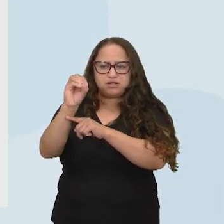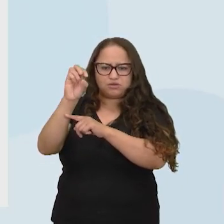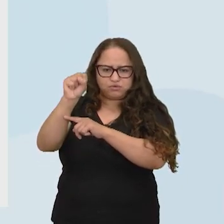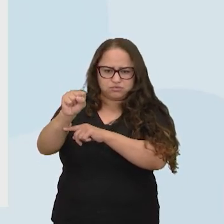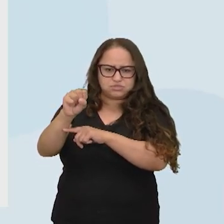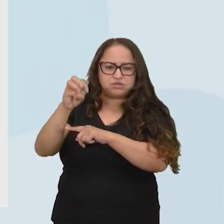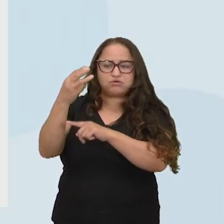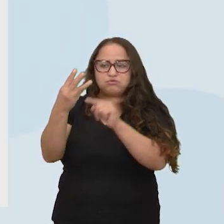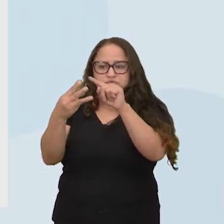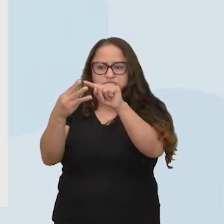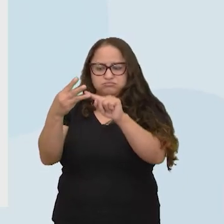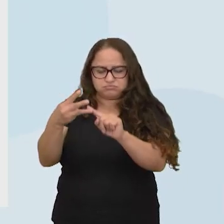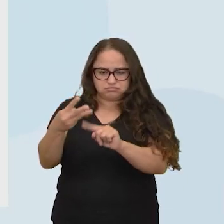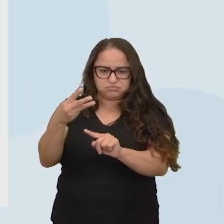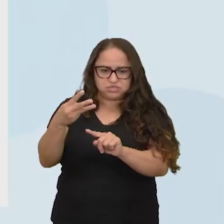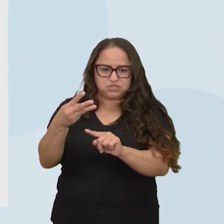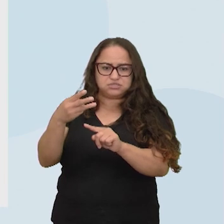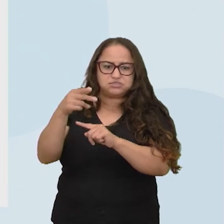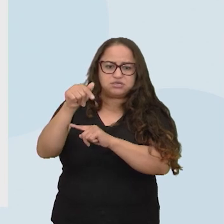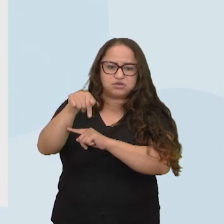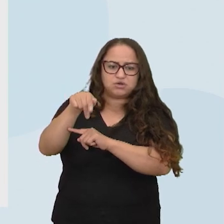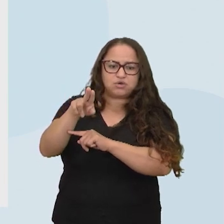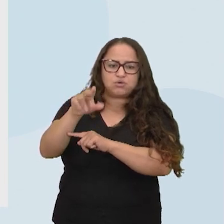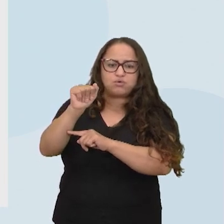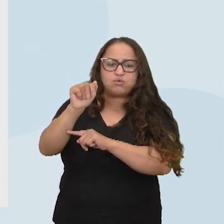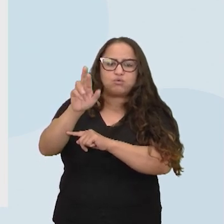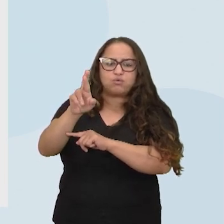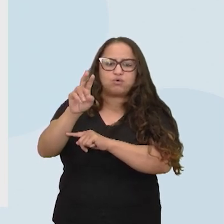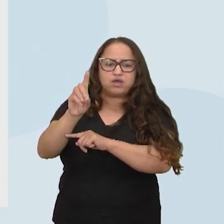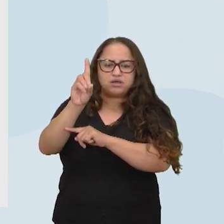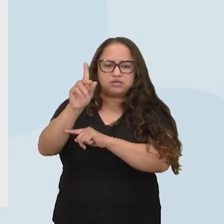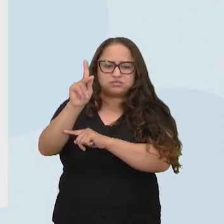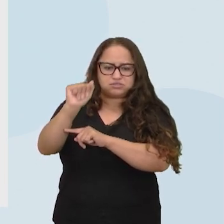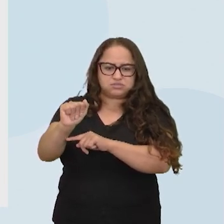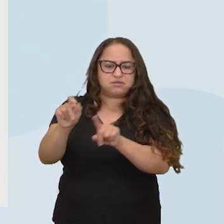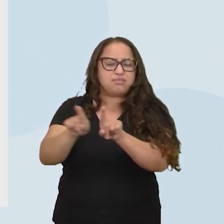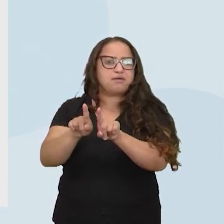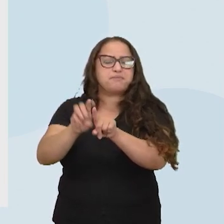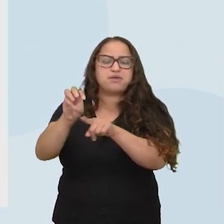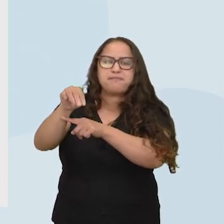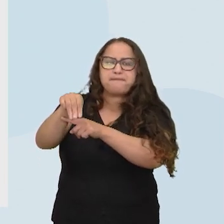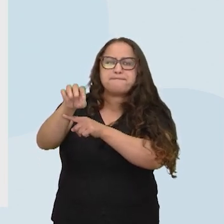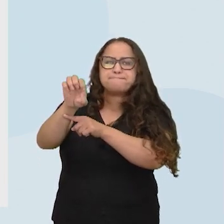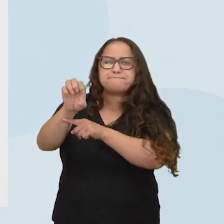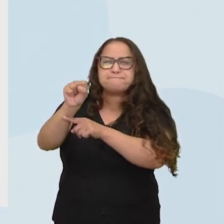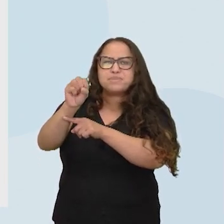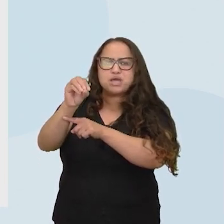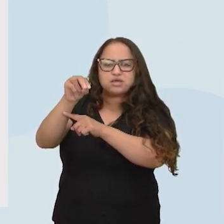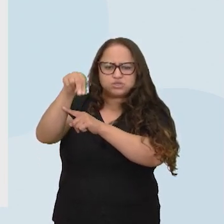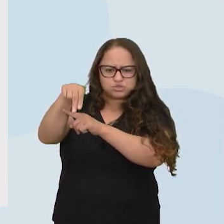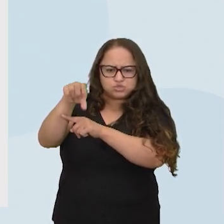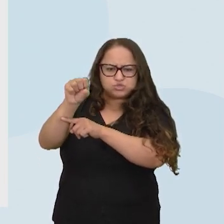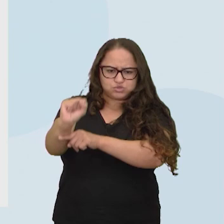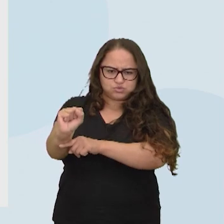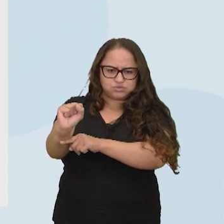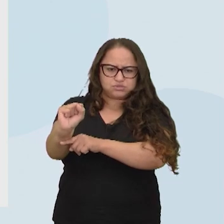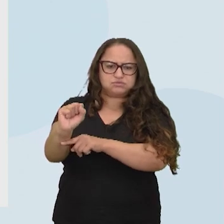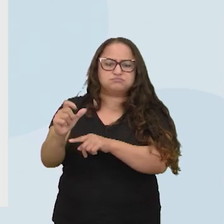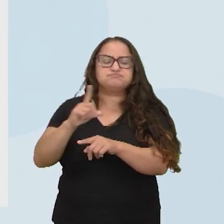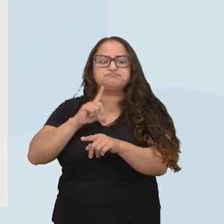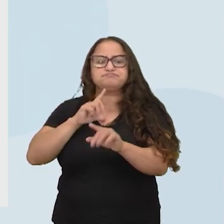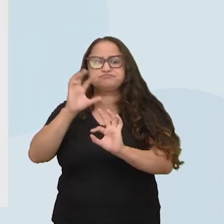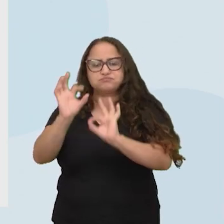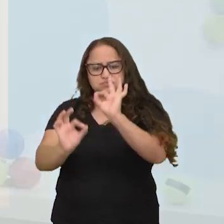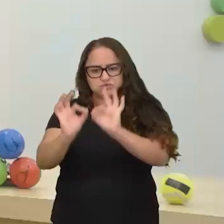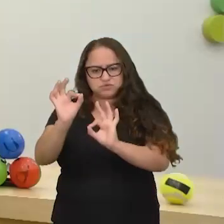formado por 3 quarks ou 3 antiquarks, e os mesons, tá? Formado por pares de quark e antiquarks. Então os hadrons